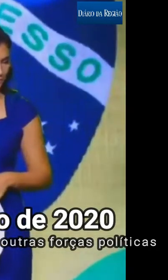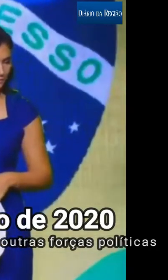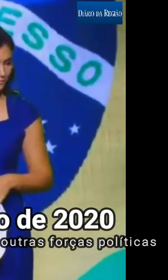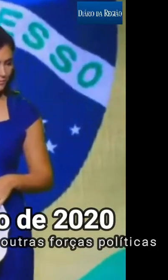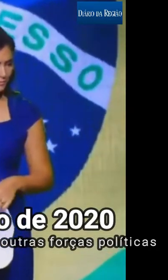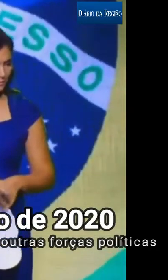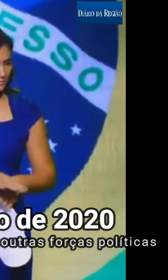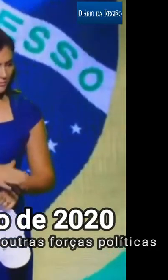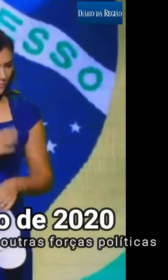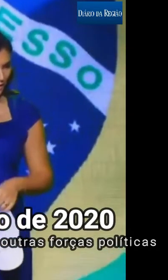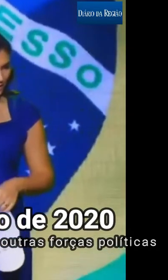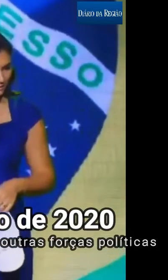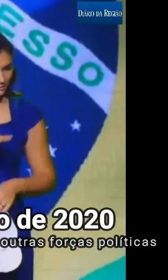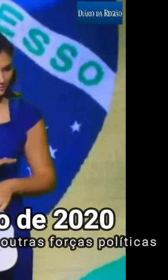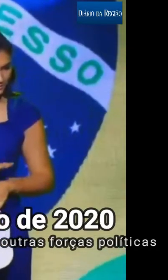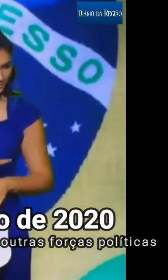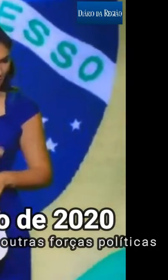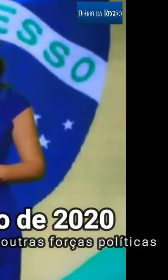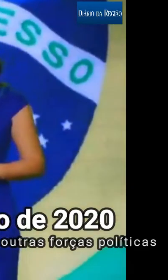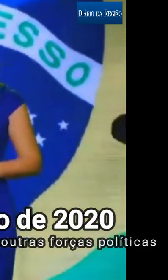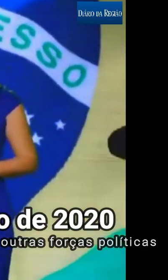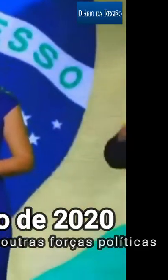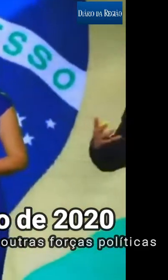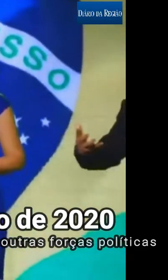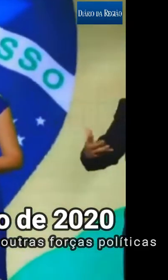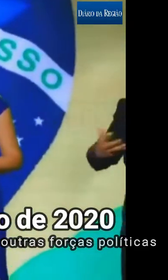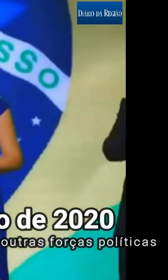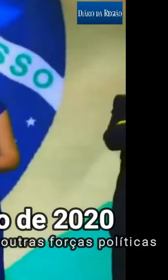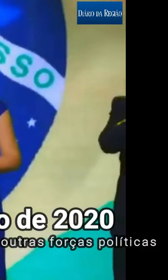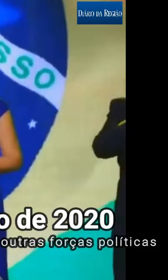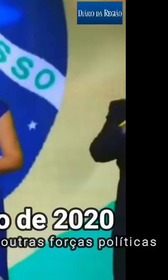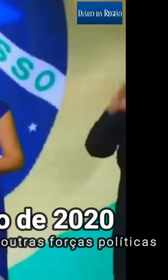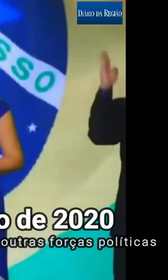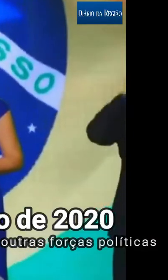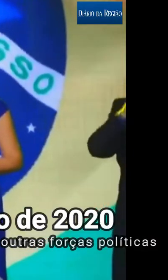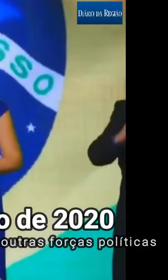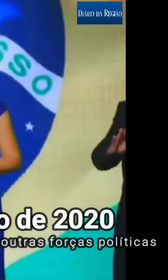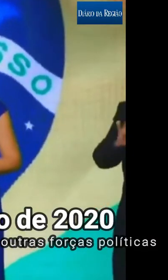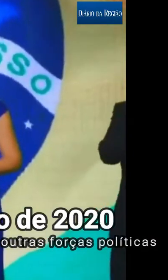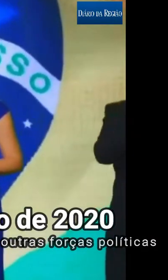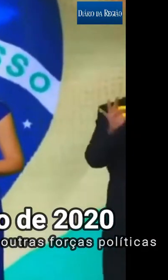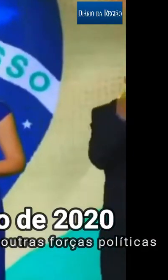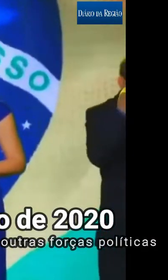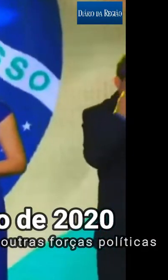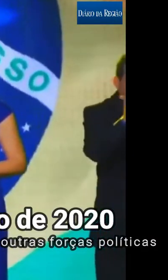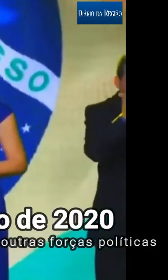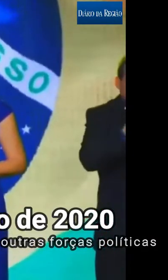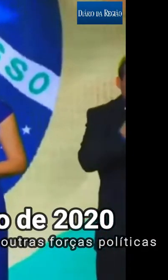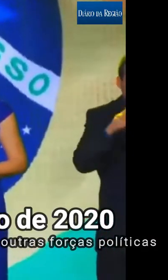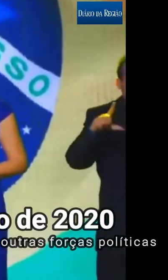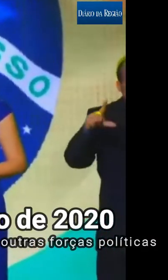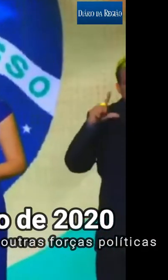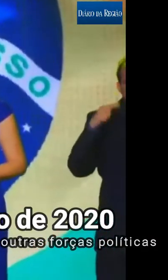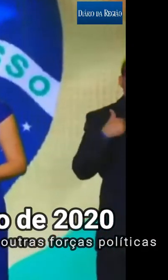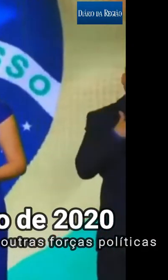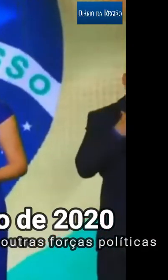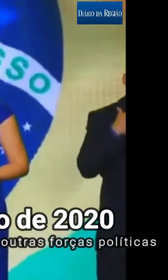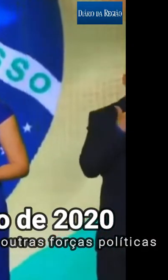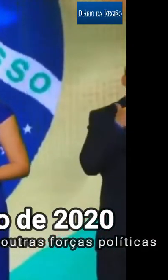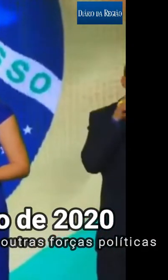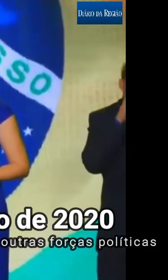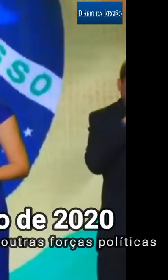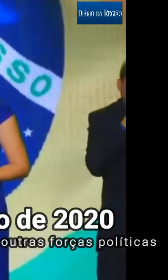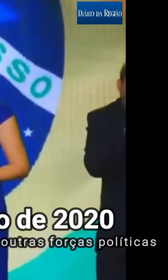Realmente transmite uma mensagem maravilhosa para o Brasil a cada live que ele faz. Pena que não posso assistir a todas.